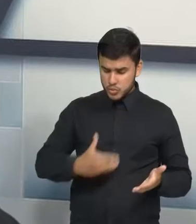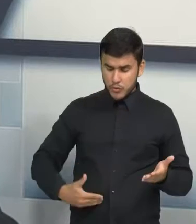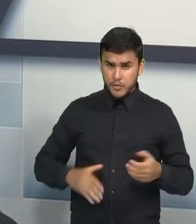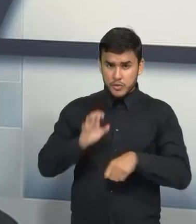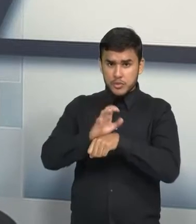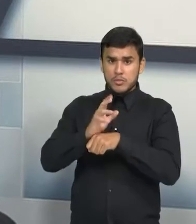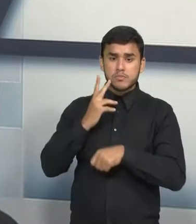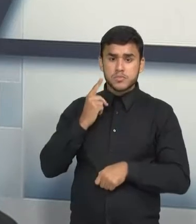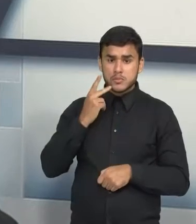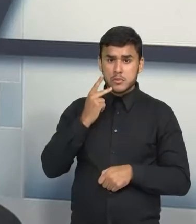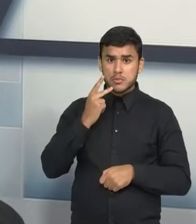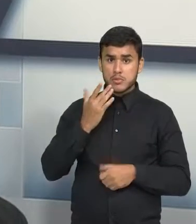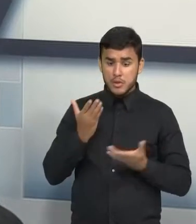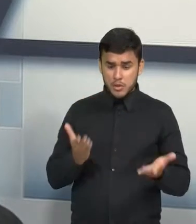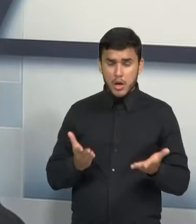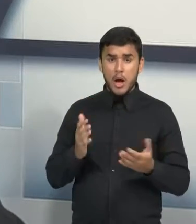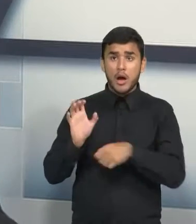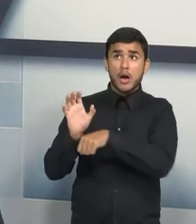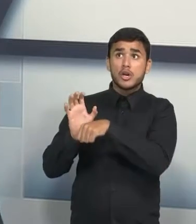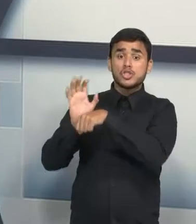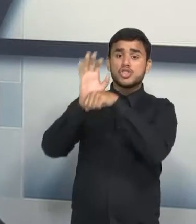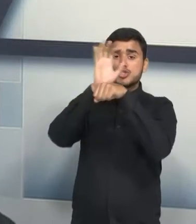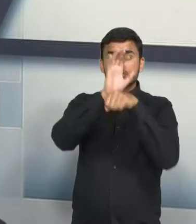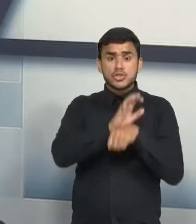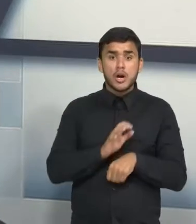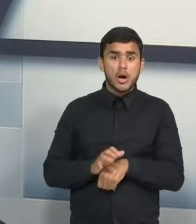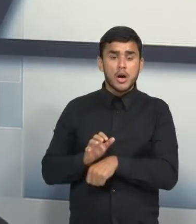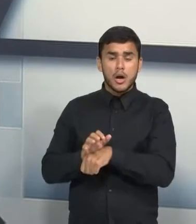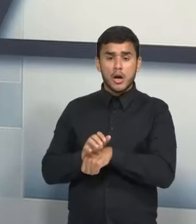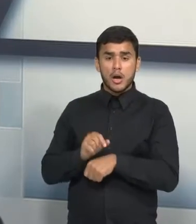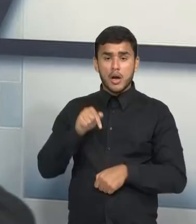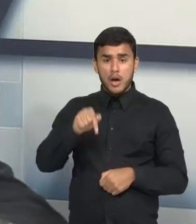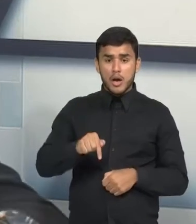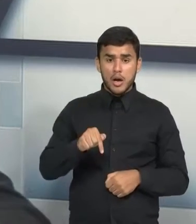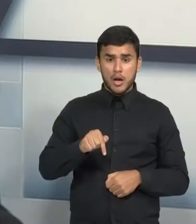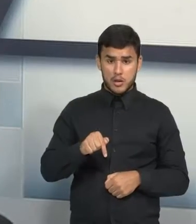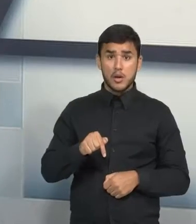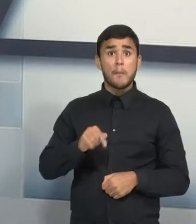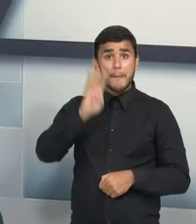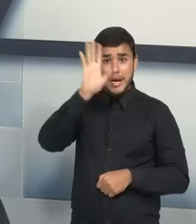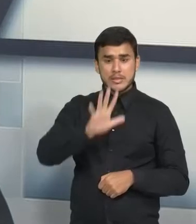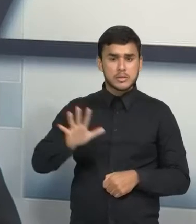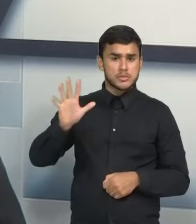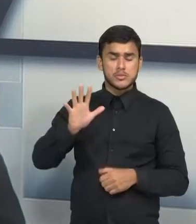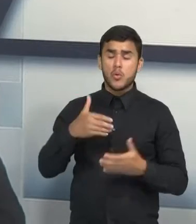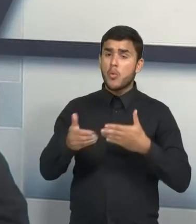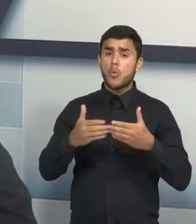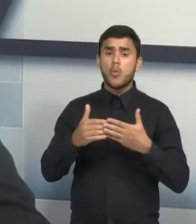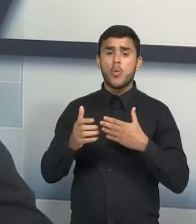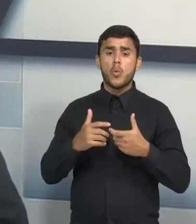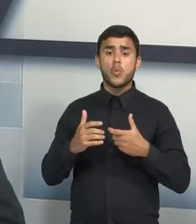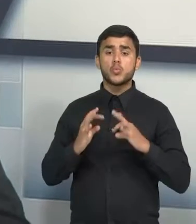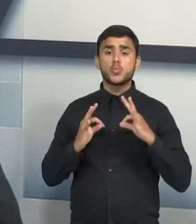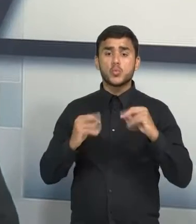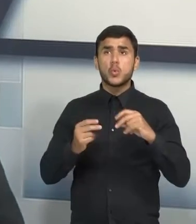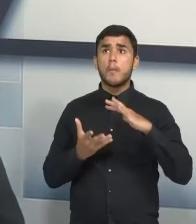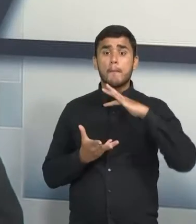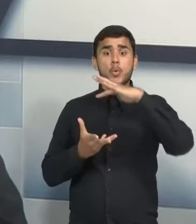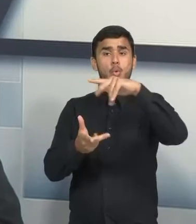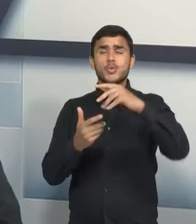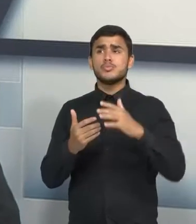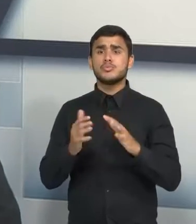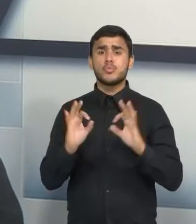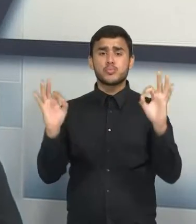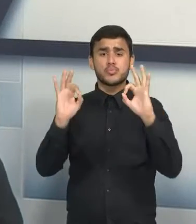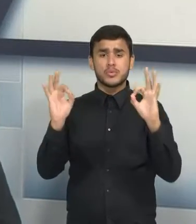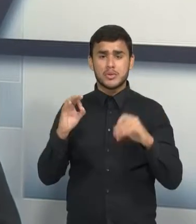governador desse país, Nesse momento, e nem o Estado do Ceará, nenhum governador desse país, e nem nenhuma parte do mundo, tem condição de colocar em